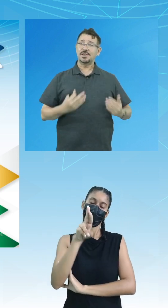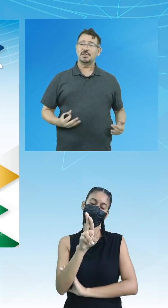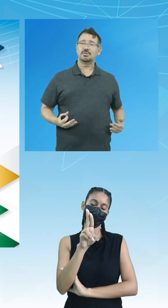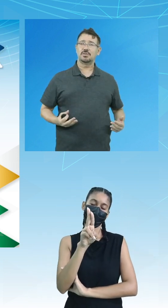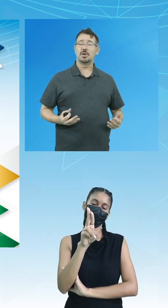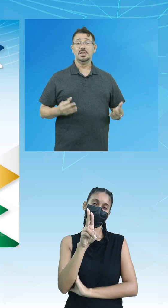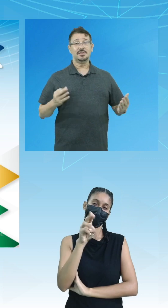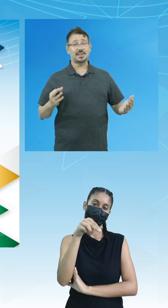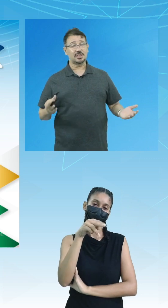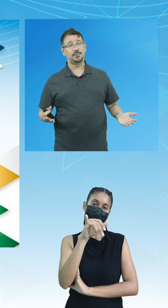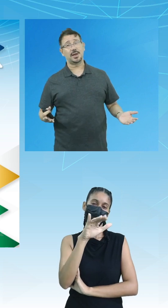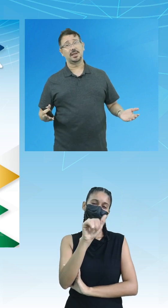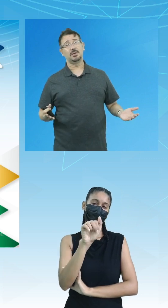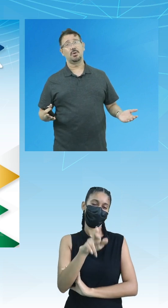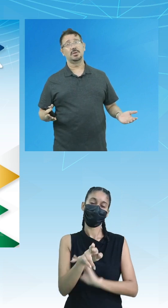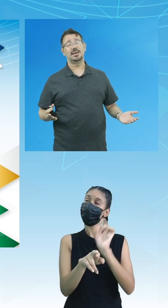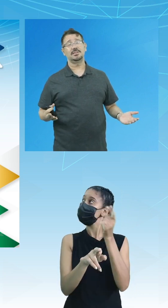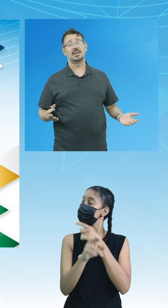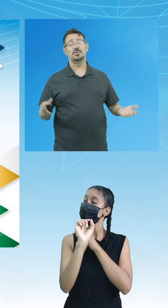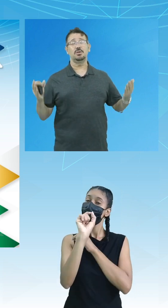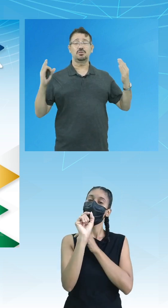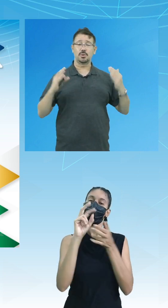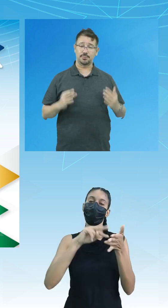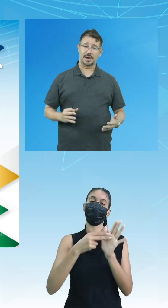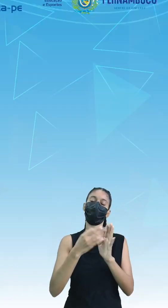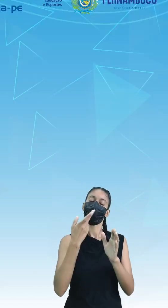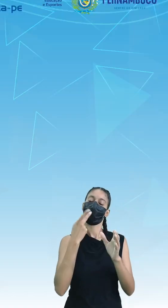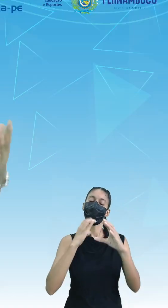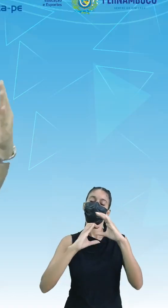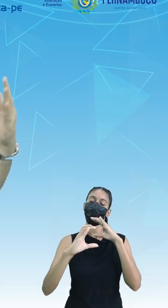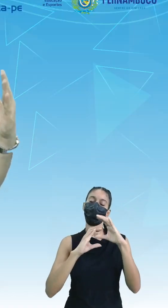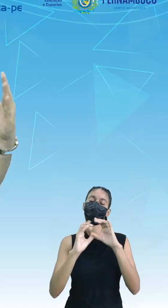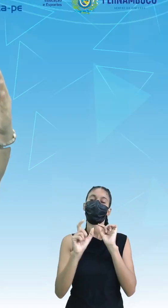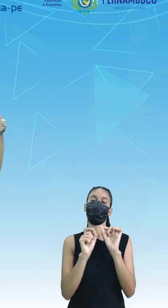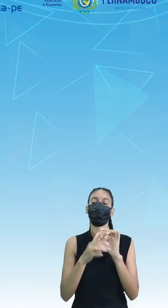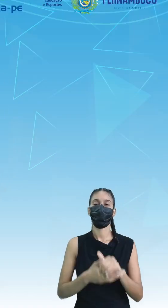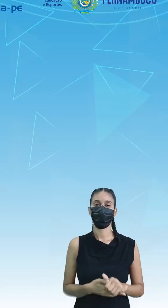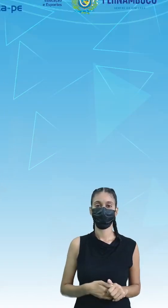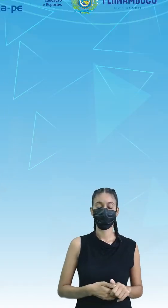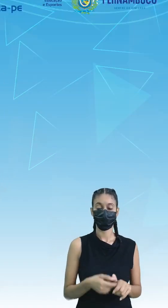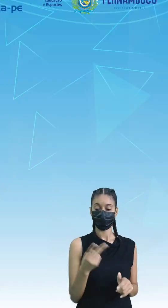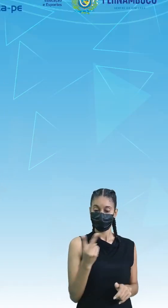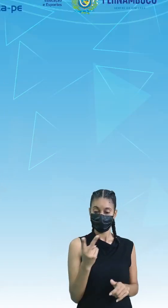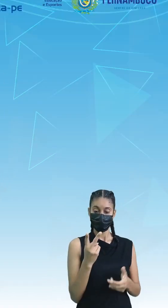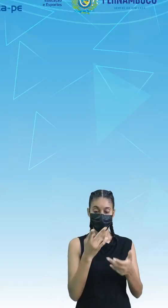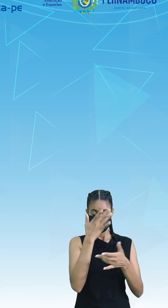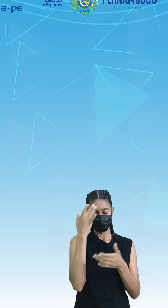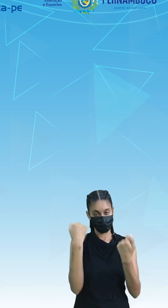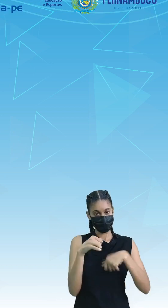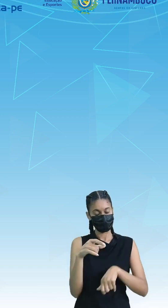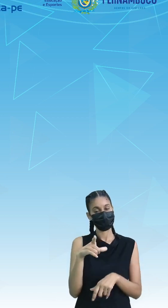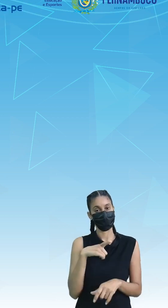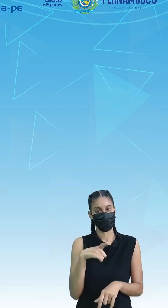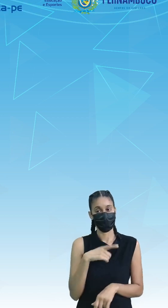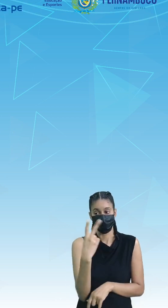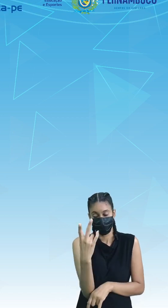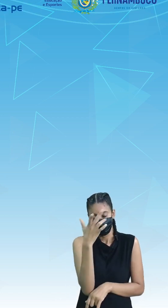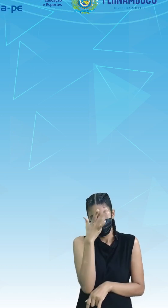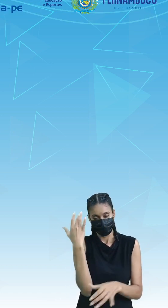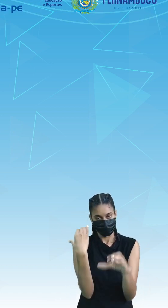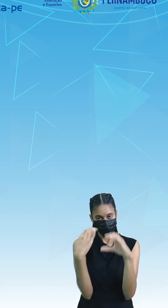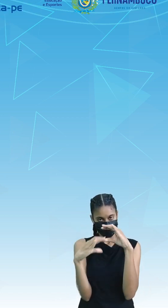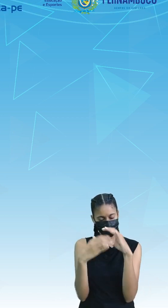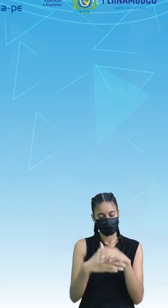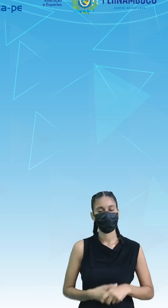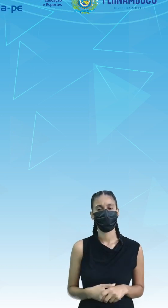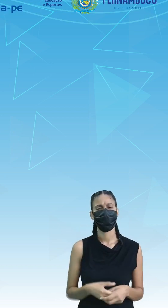Então vejam só, se a gente fala em comunicação, eu estou falando de pelo menos duas pessoas. Então, a comunicação. E